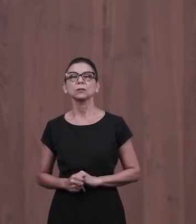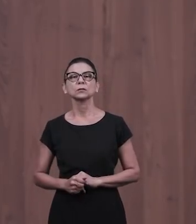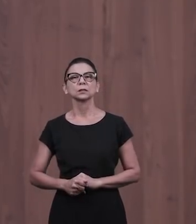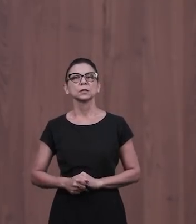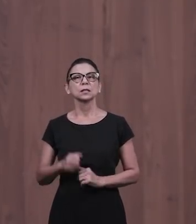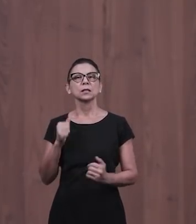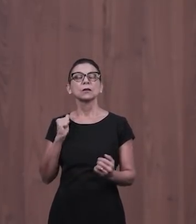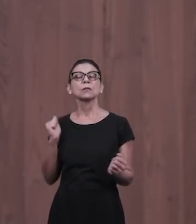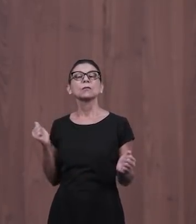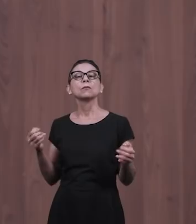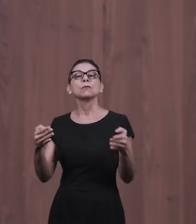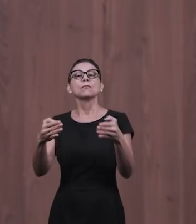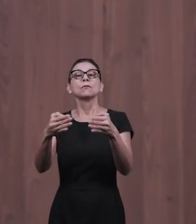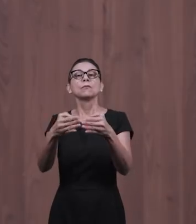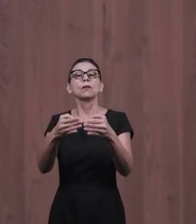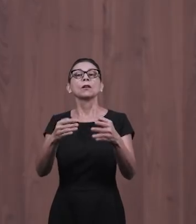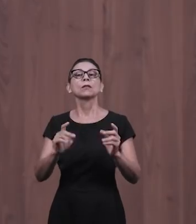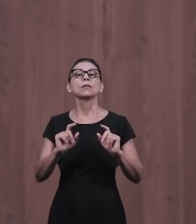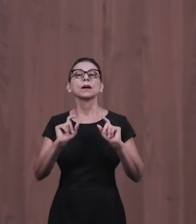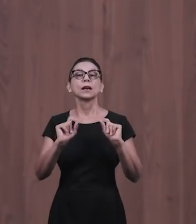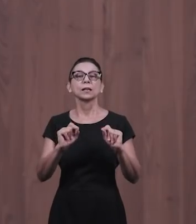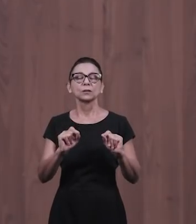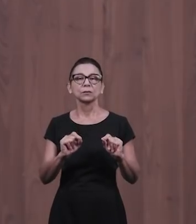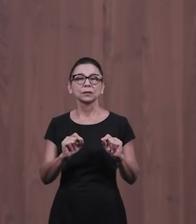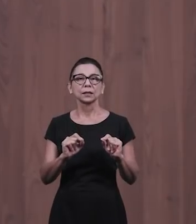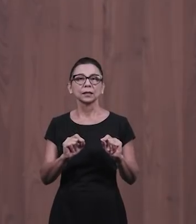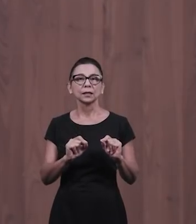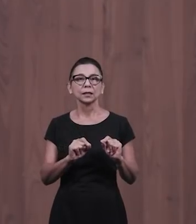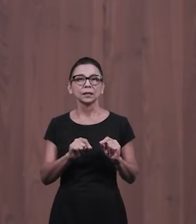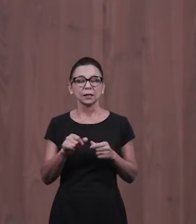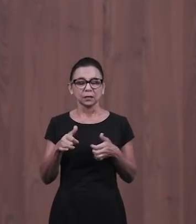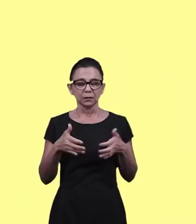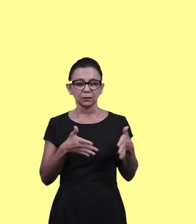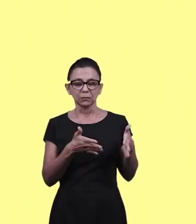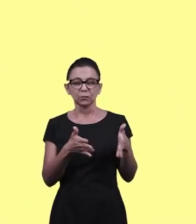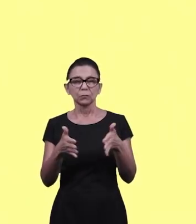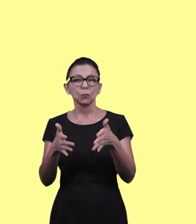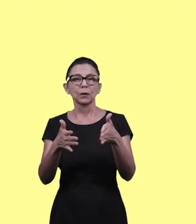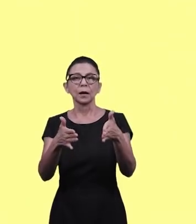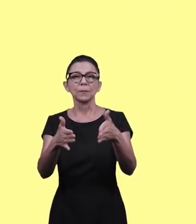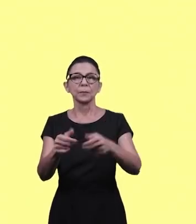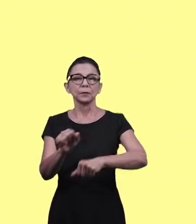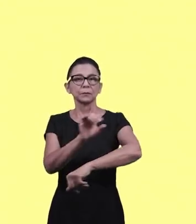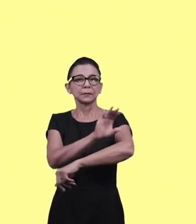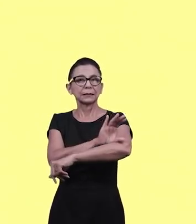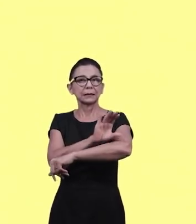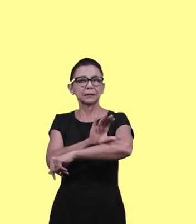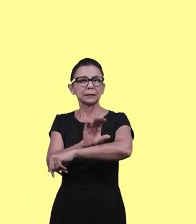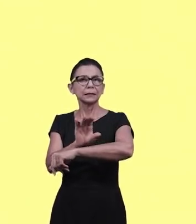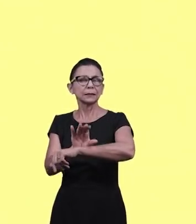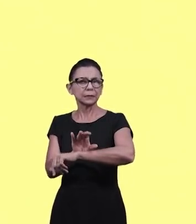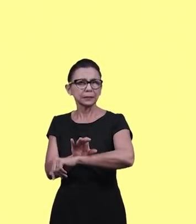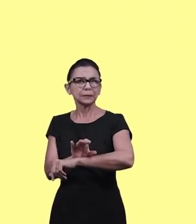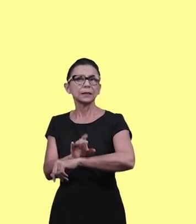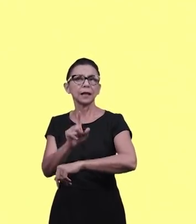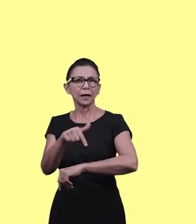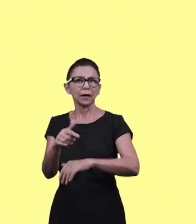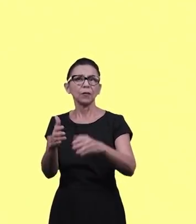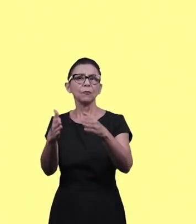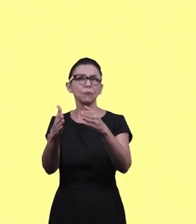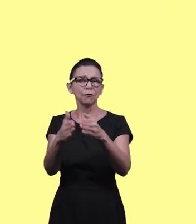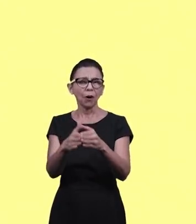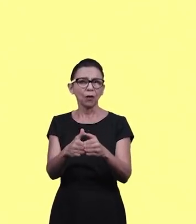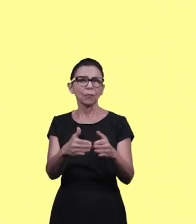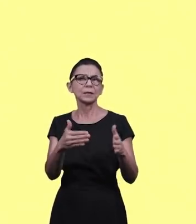terra prometida. E nós somos diferentes? Não. Nós temos as nossas dificuldades, nós temos vencido este mundo